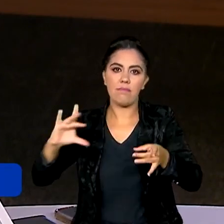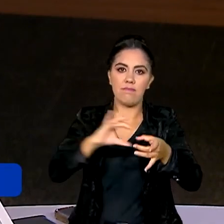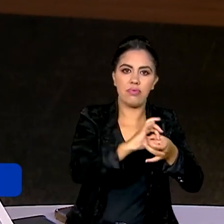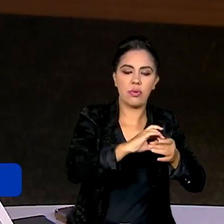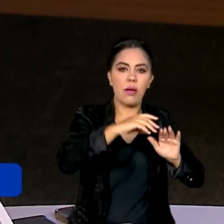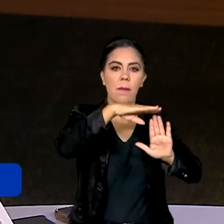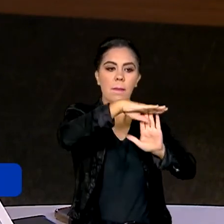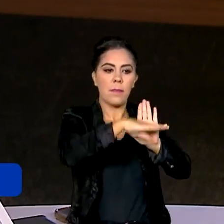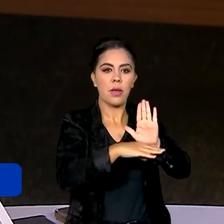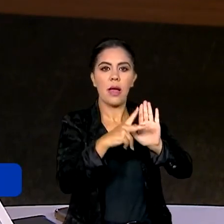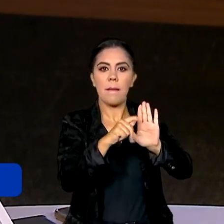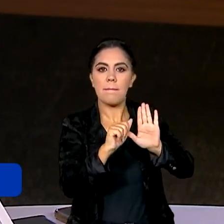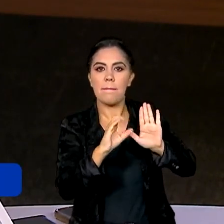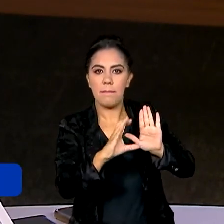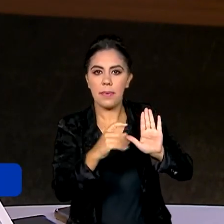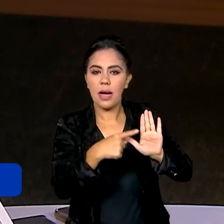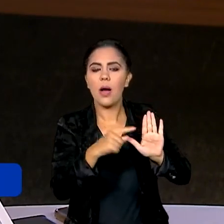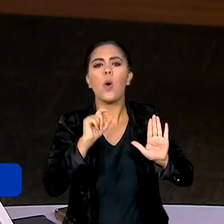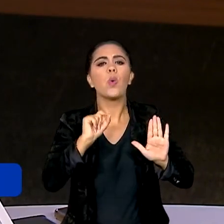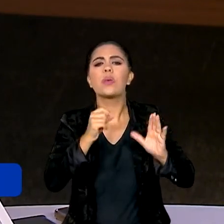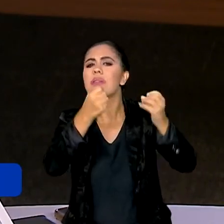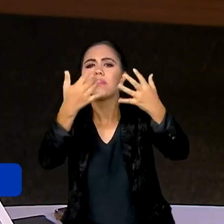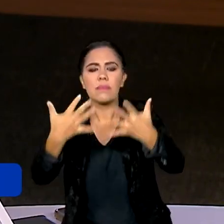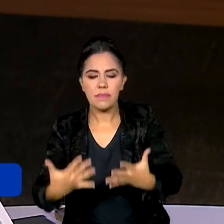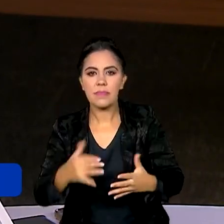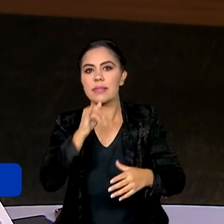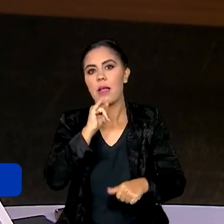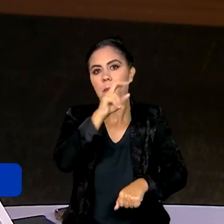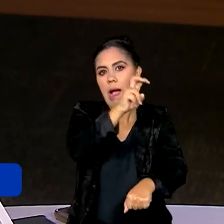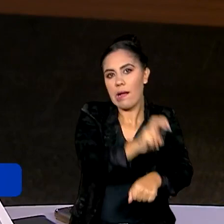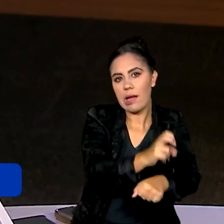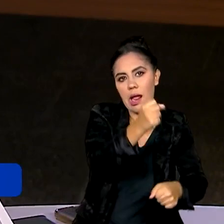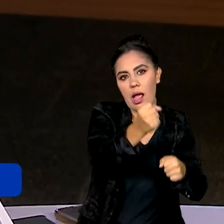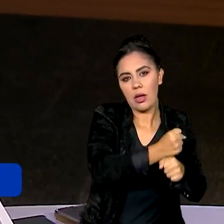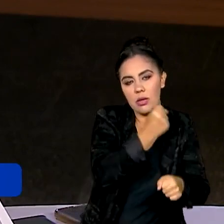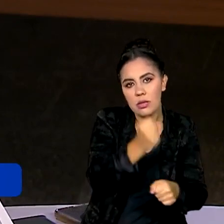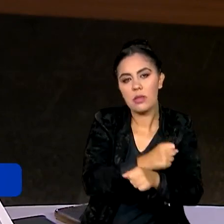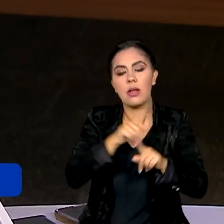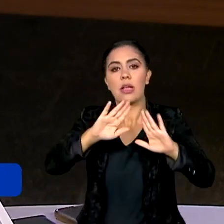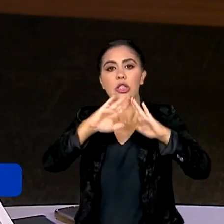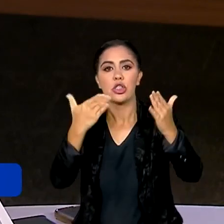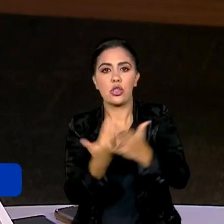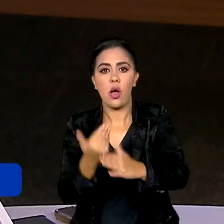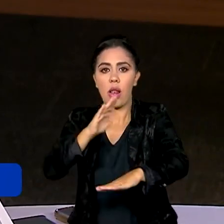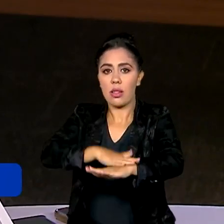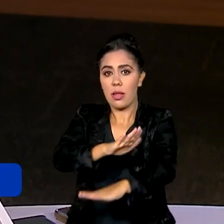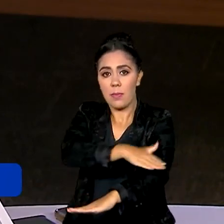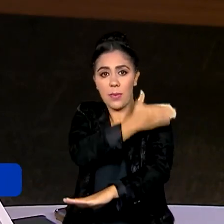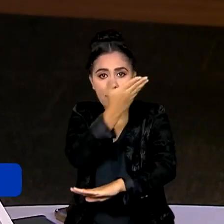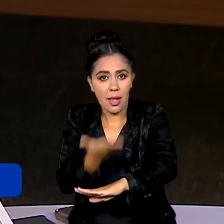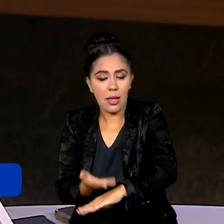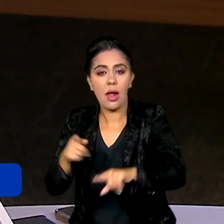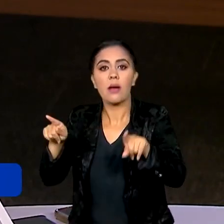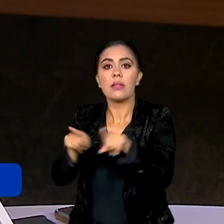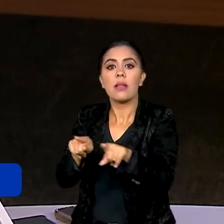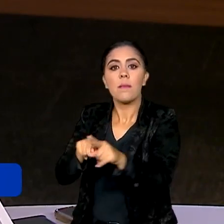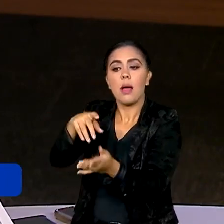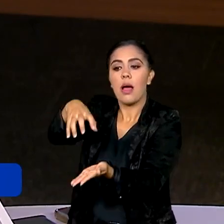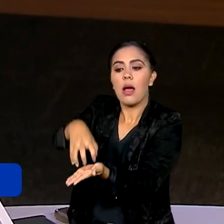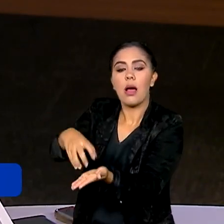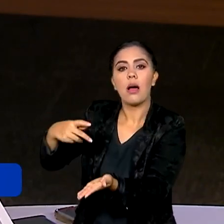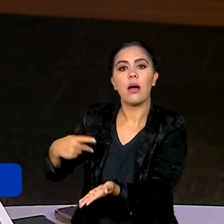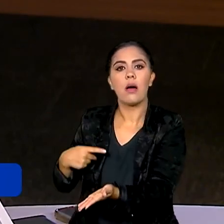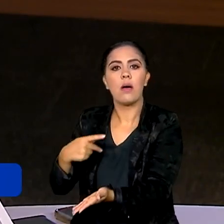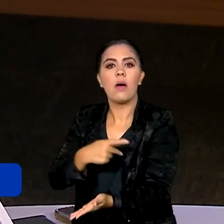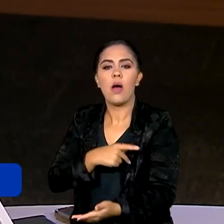nós botamos no PAC? Eu já citei aqui creche, já citei escola de tempo integral, já citei policlínica. Muita gente deve estar perguntando o que é